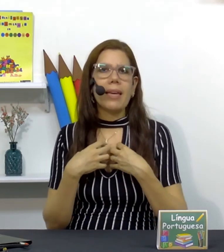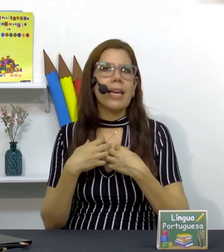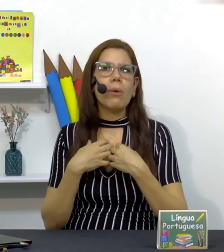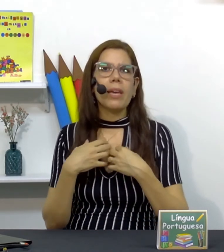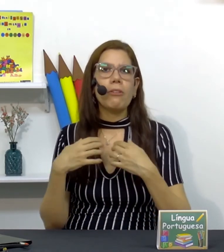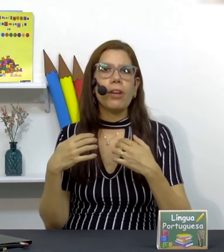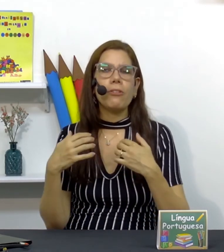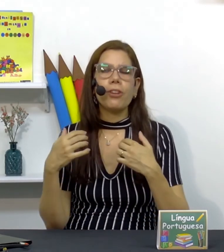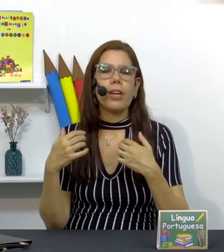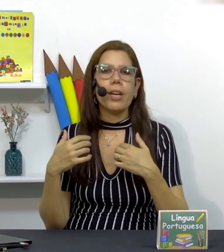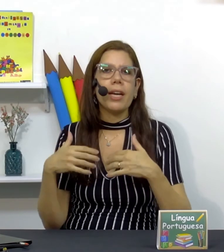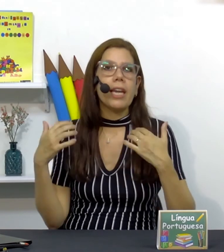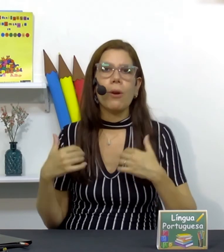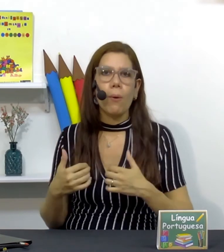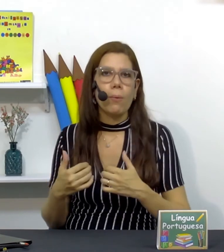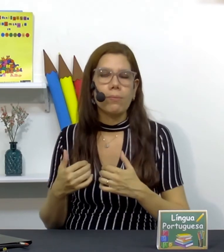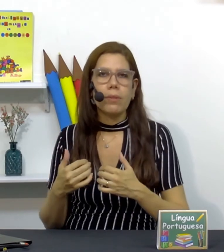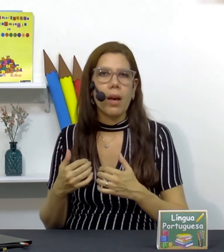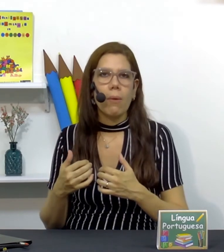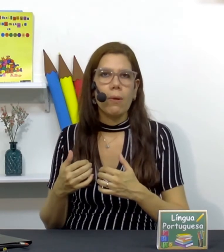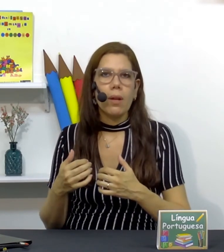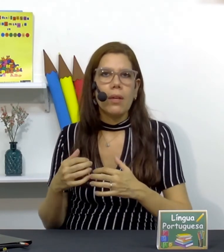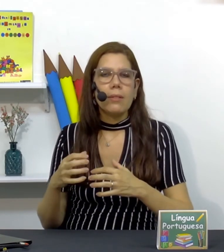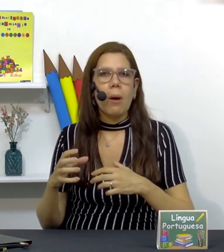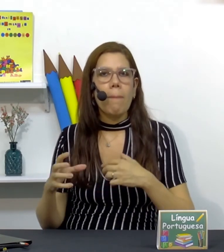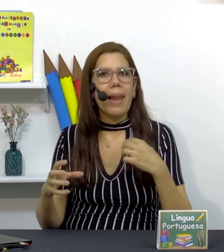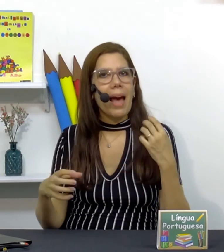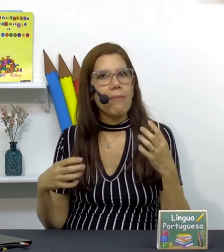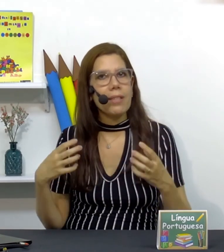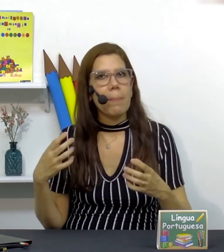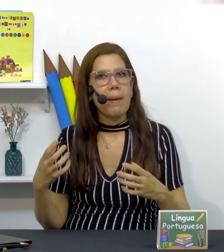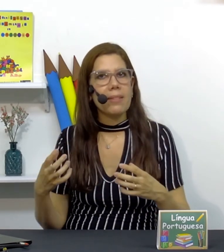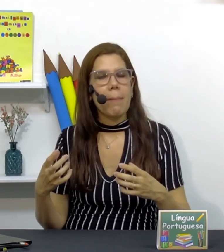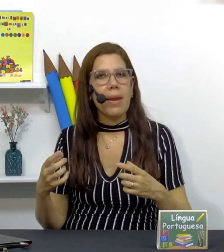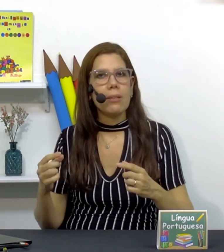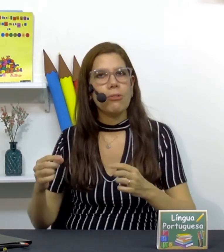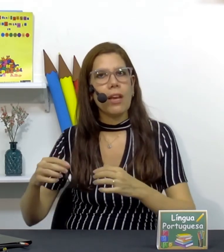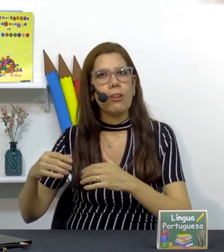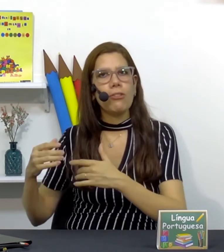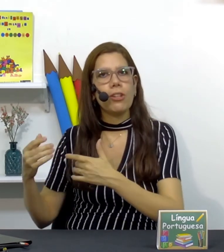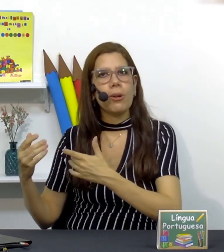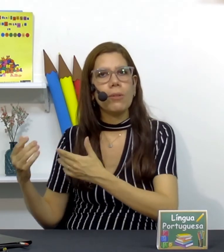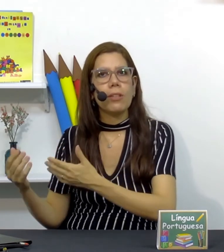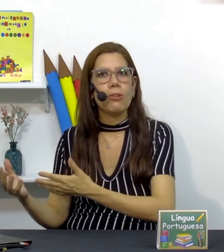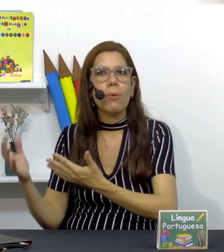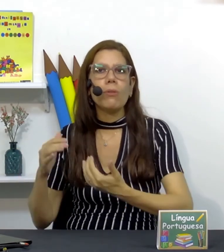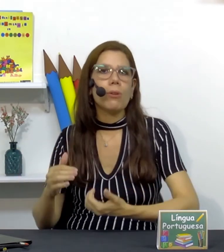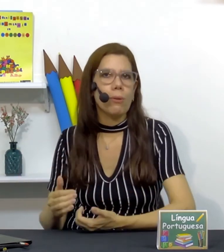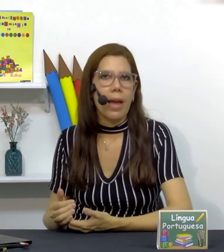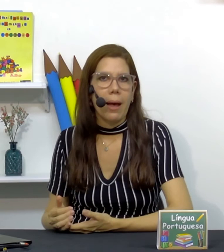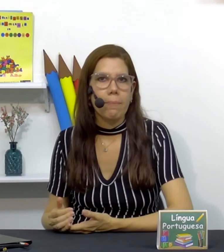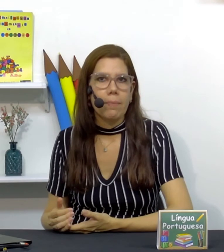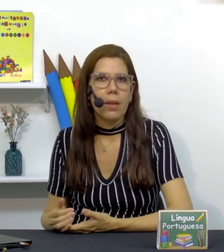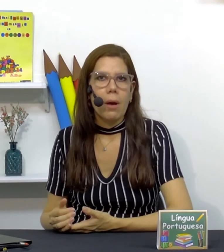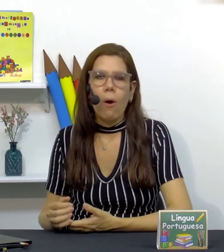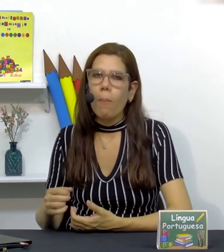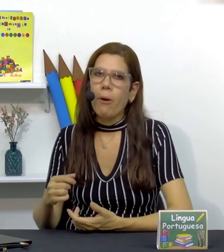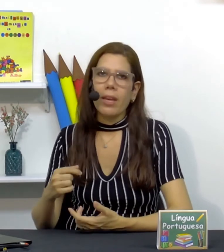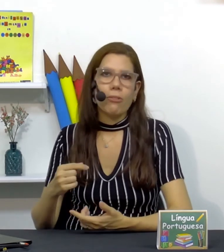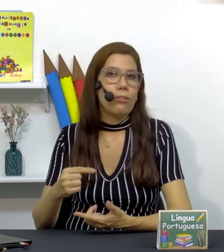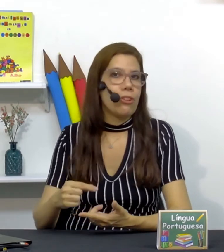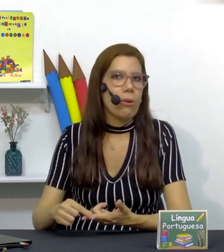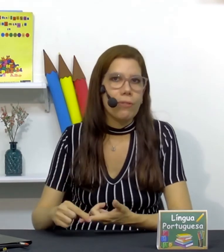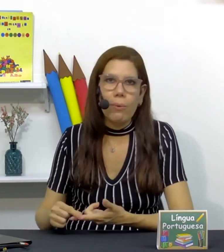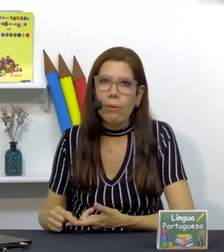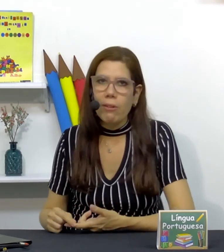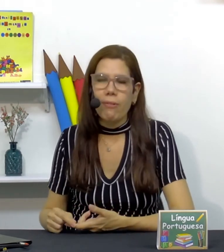sobre aquilo que a gente criou, não. São palavras e pensamentos que a gente trouxe de um outro lugar. Ou